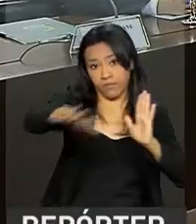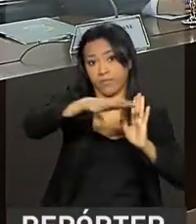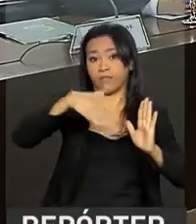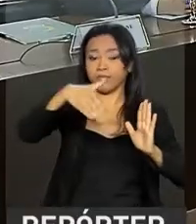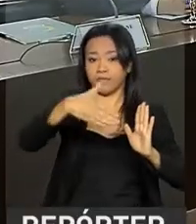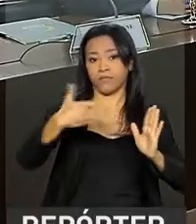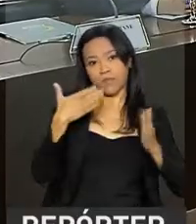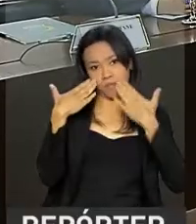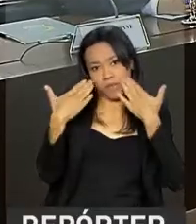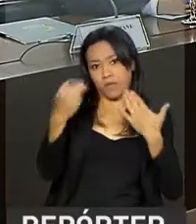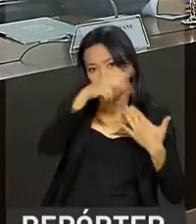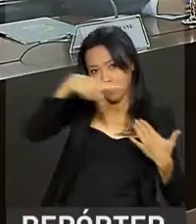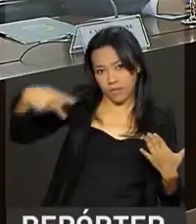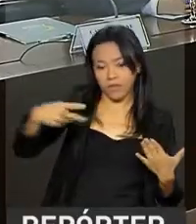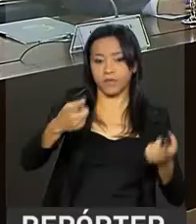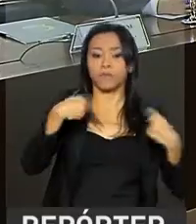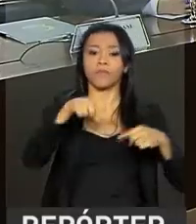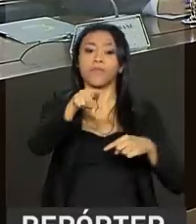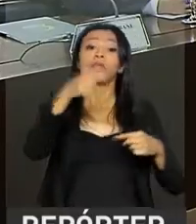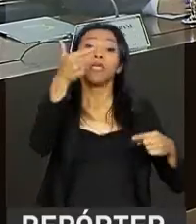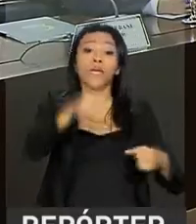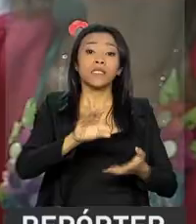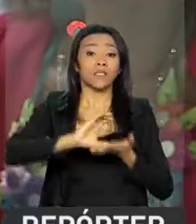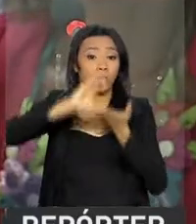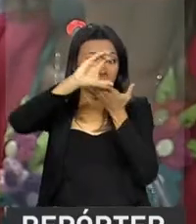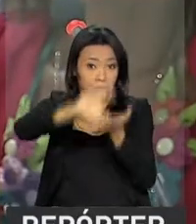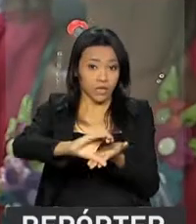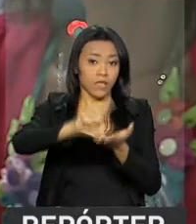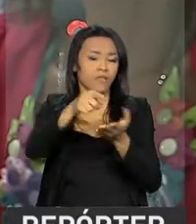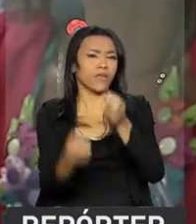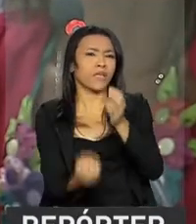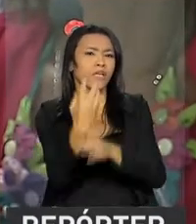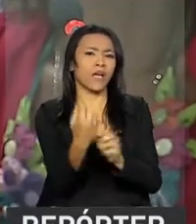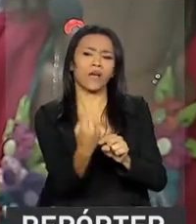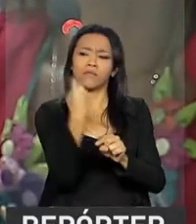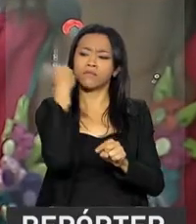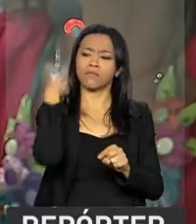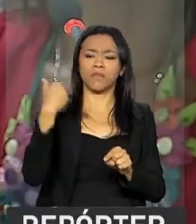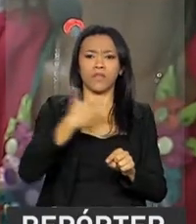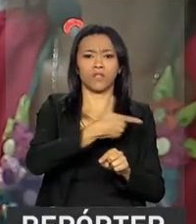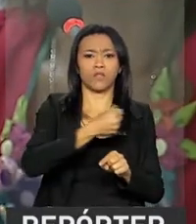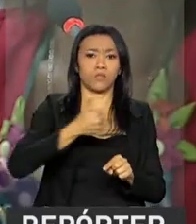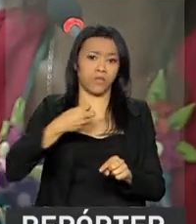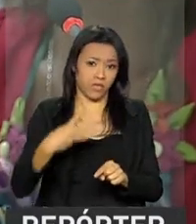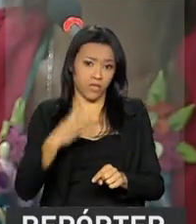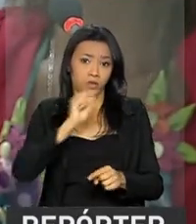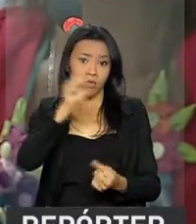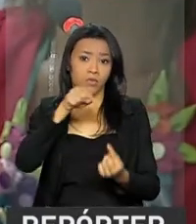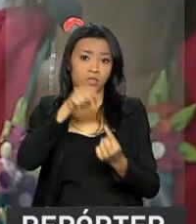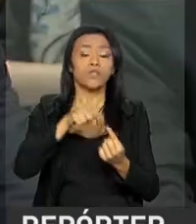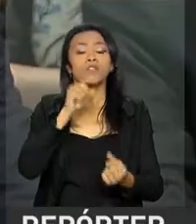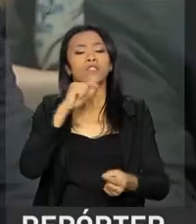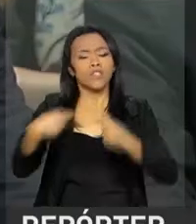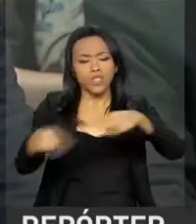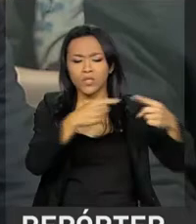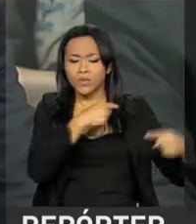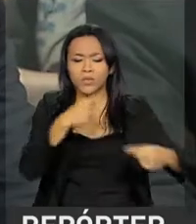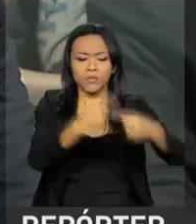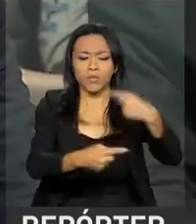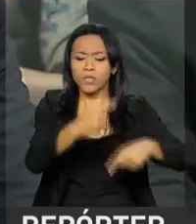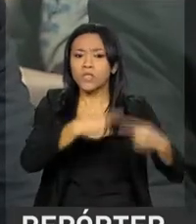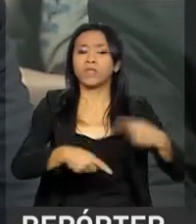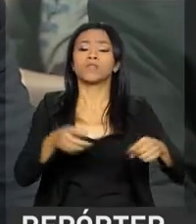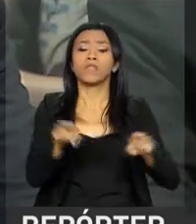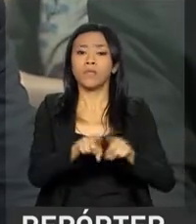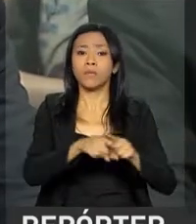é chamado o Conselho de Desenvolvimento Econômico e Social, foi criado em 2003 para discutir políticas públicas e propor ao presidente da